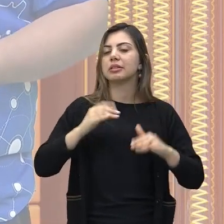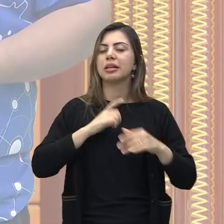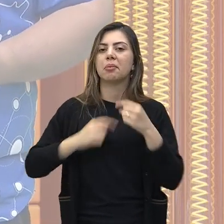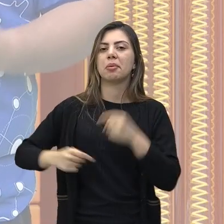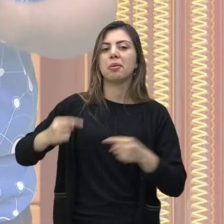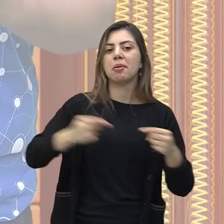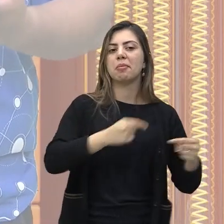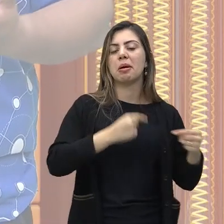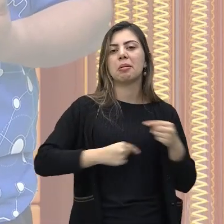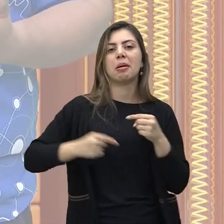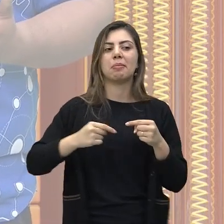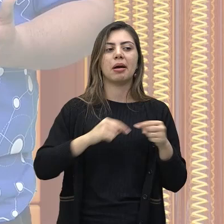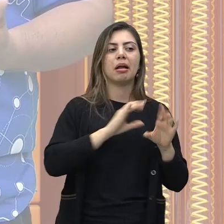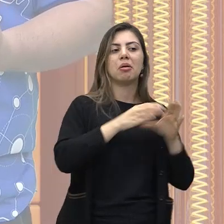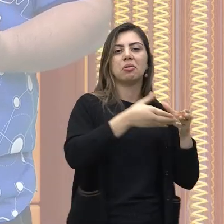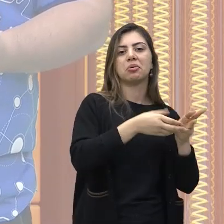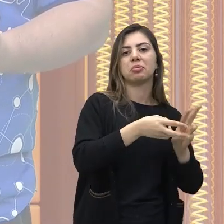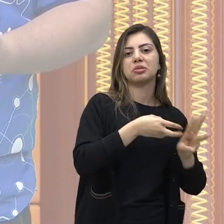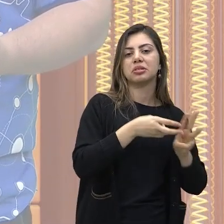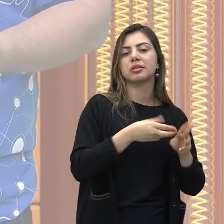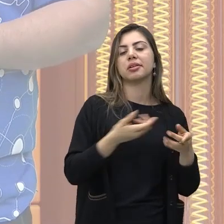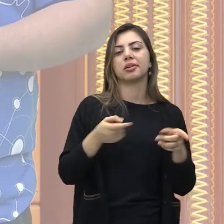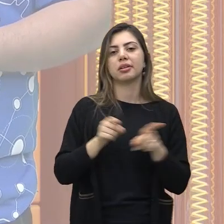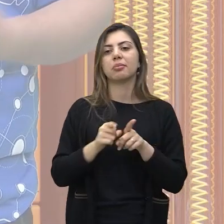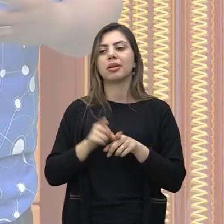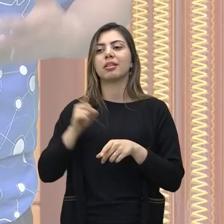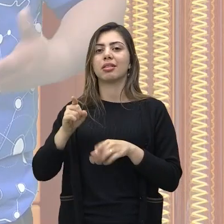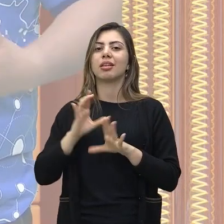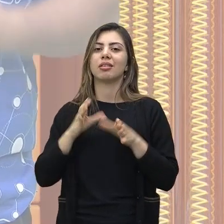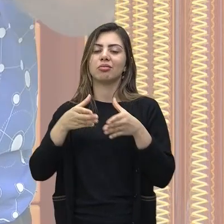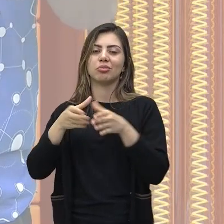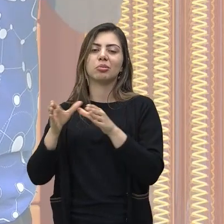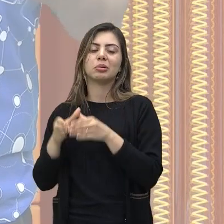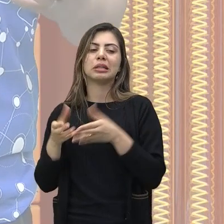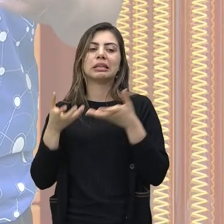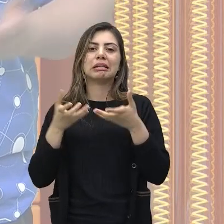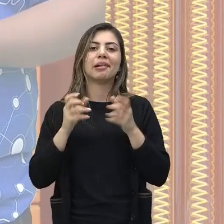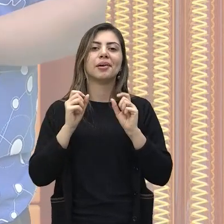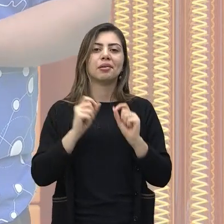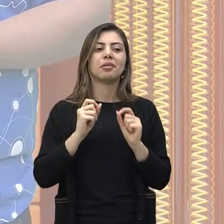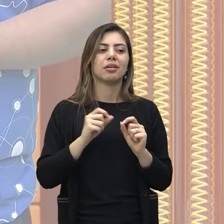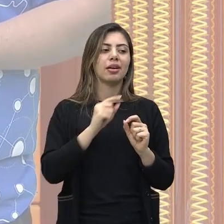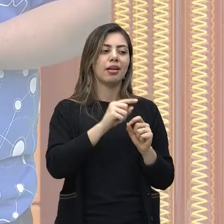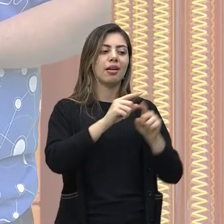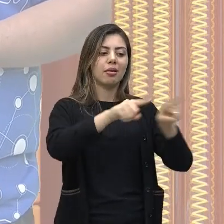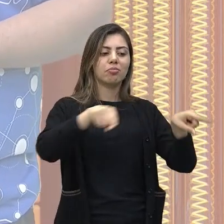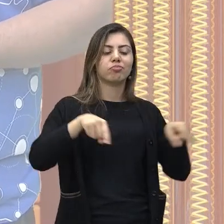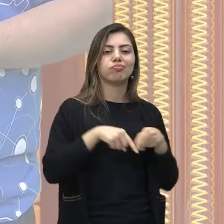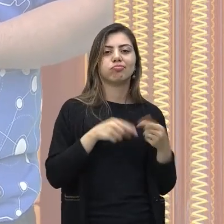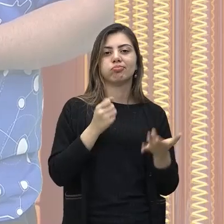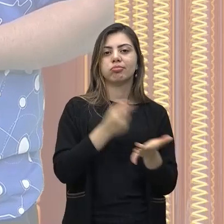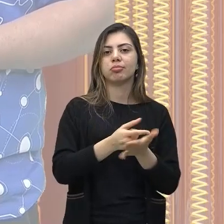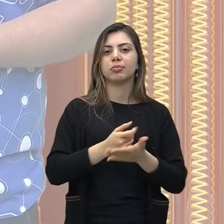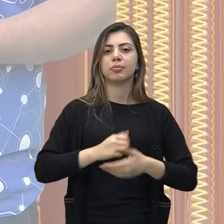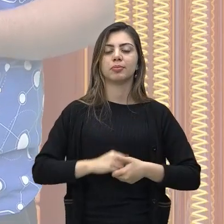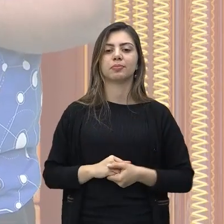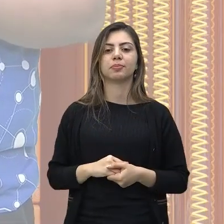conflitos armados entre os indígenas e também esses latifundiários que querem grandes posses de terra.